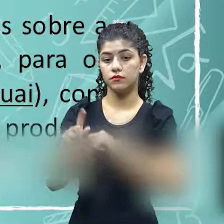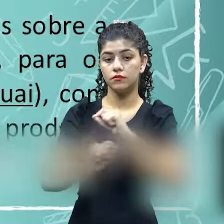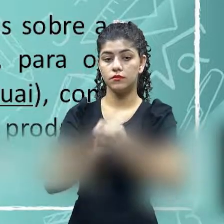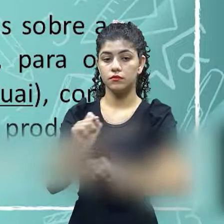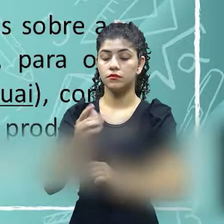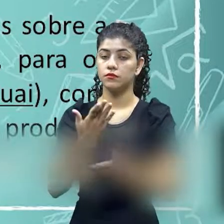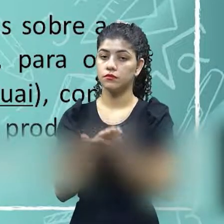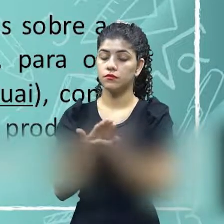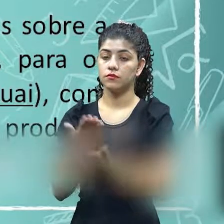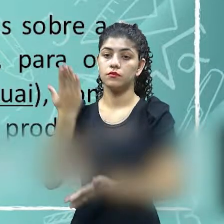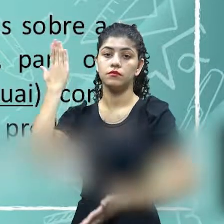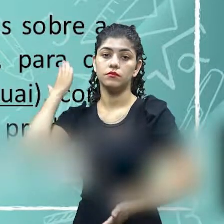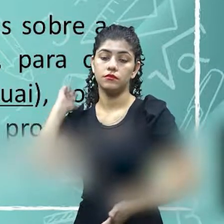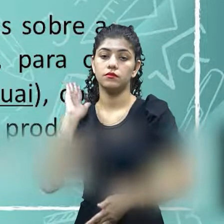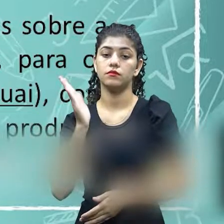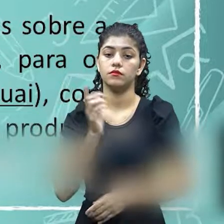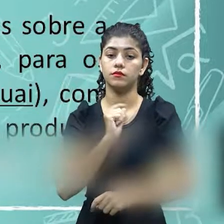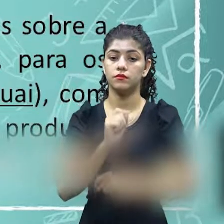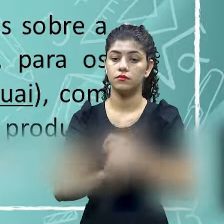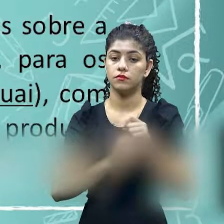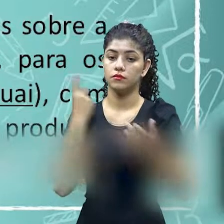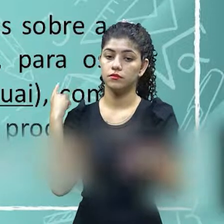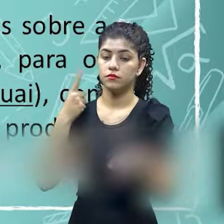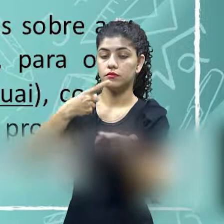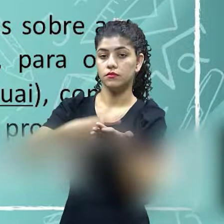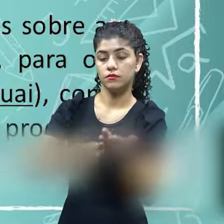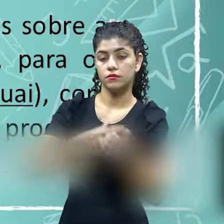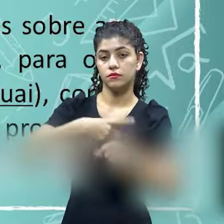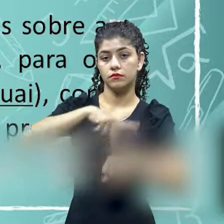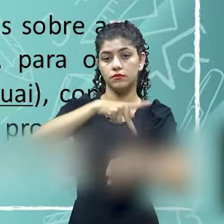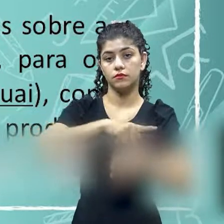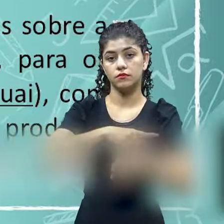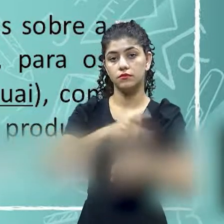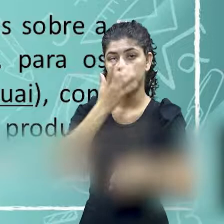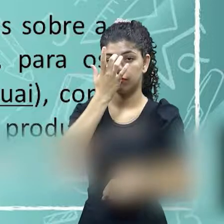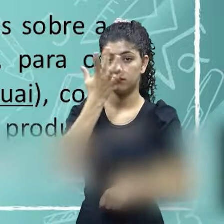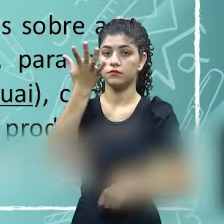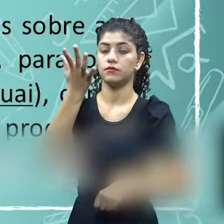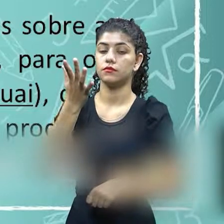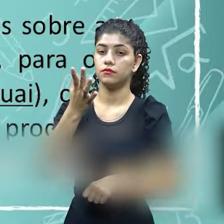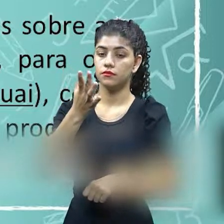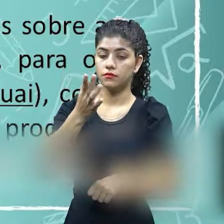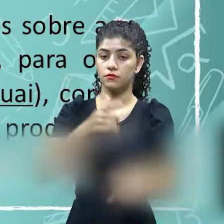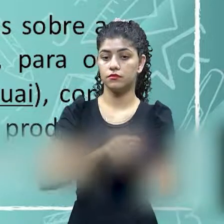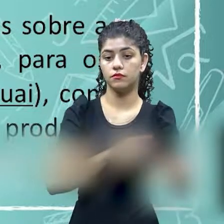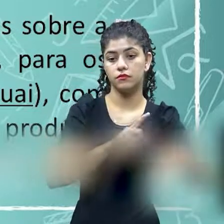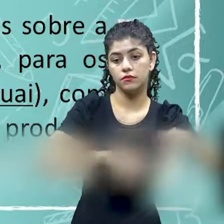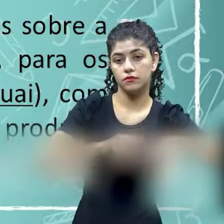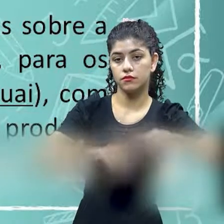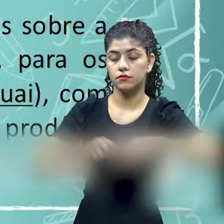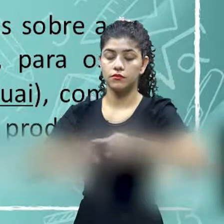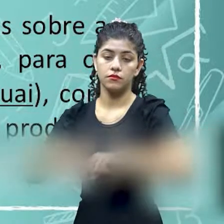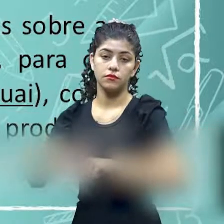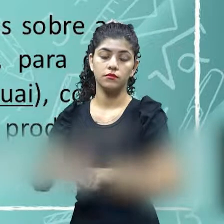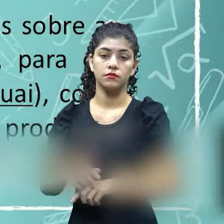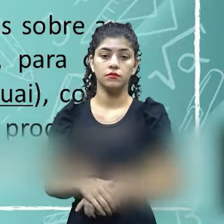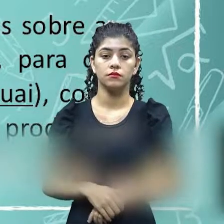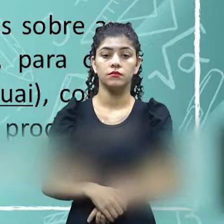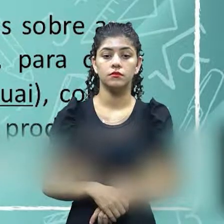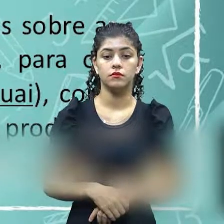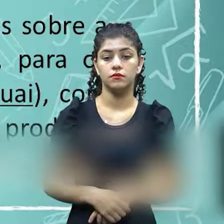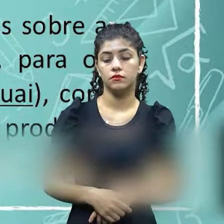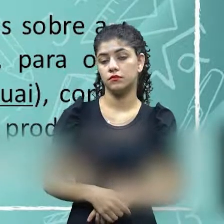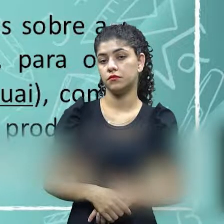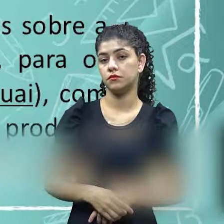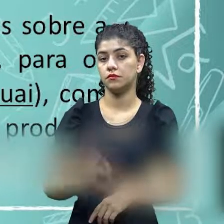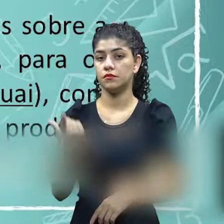nós estudamos nas aulas anteriores, que são os acordos entre países para facilitar a circulação de mercadorias. De uma